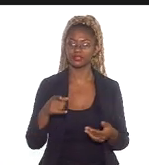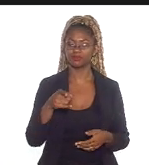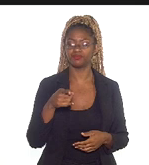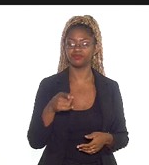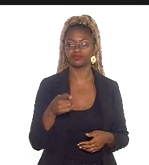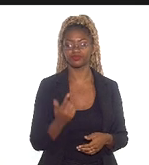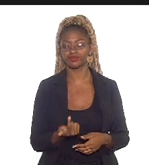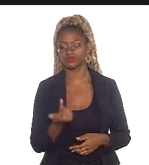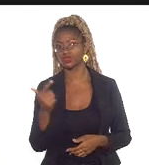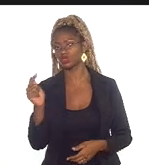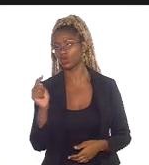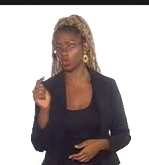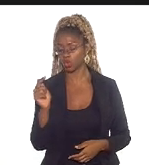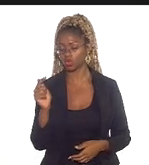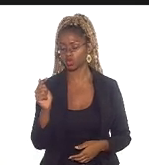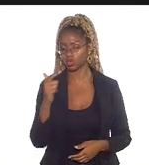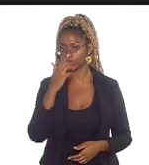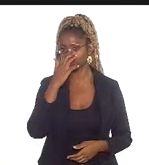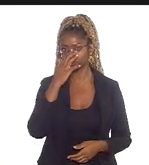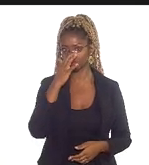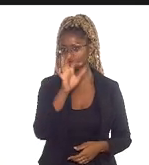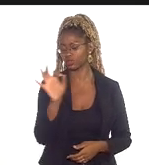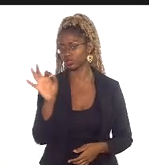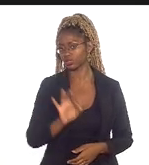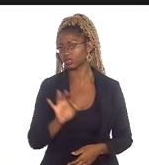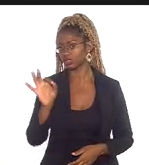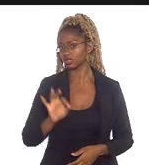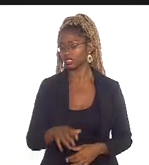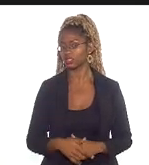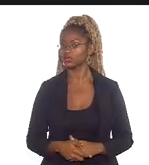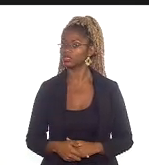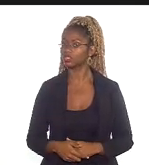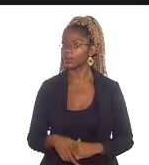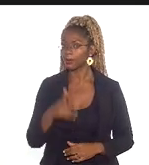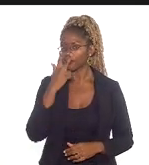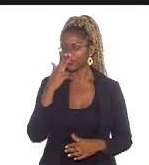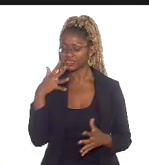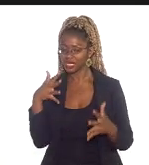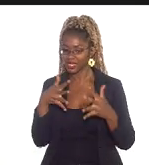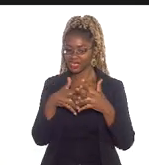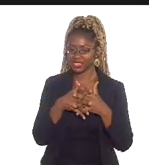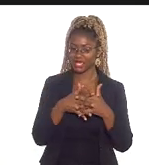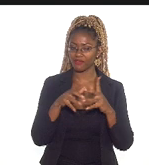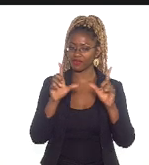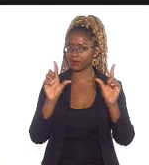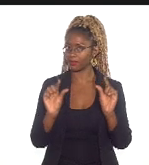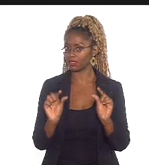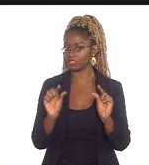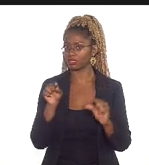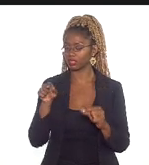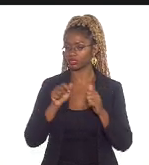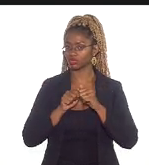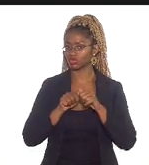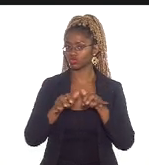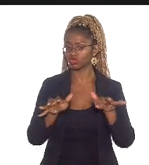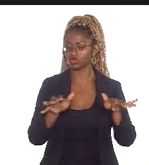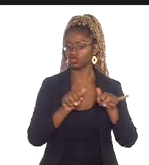do outro 0,5% ela interfere menos nessa